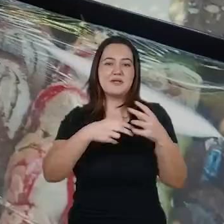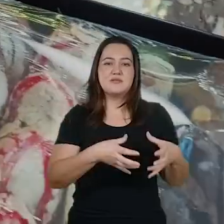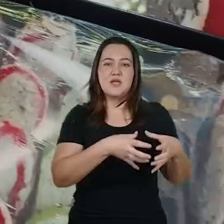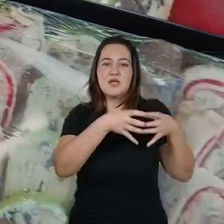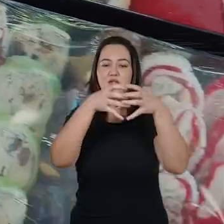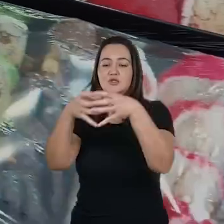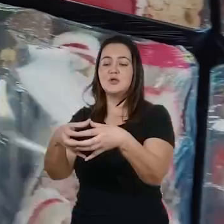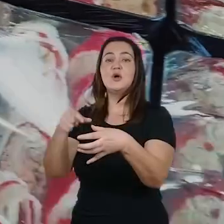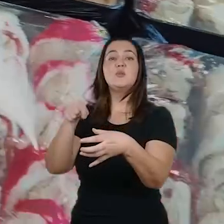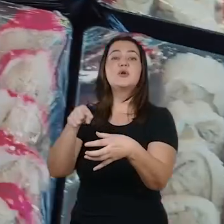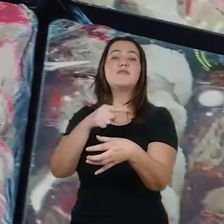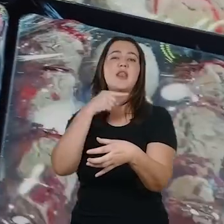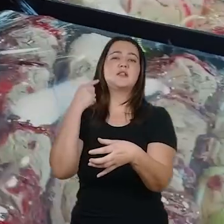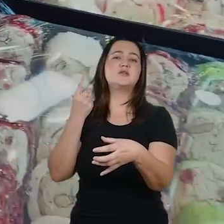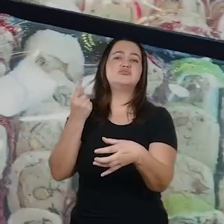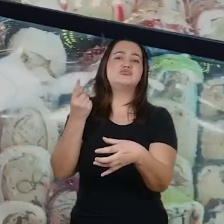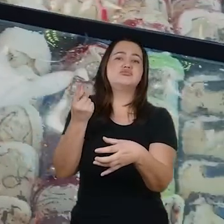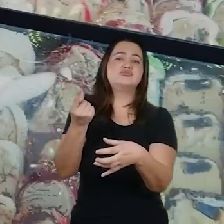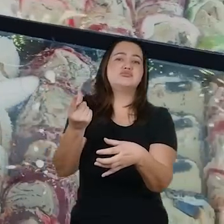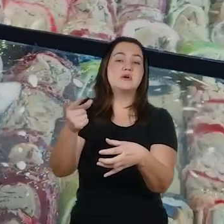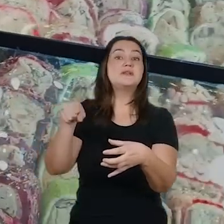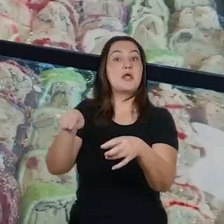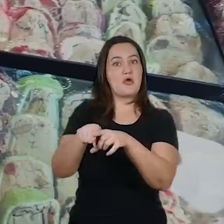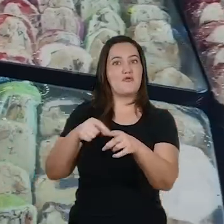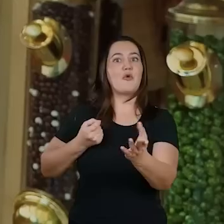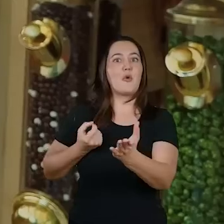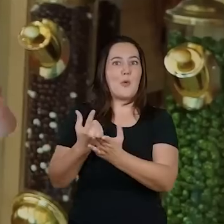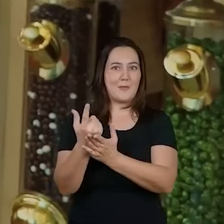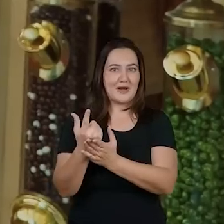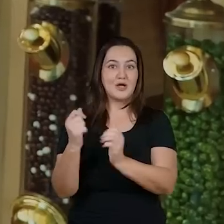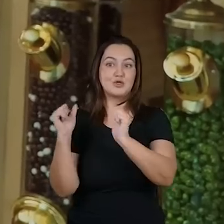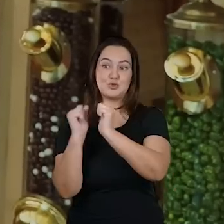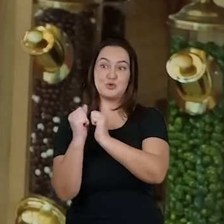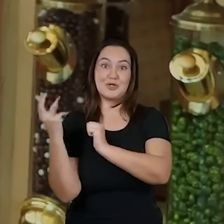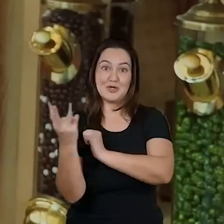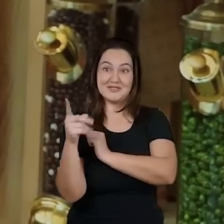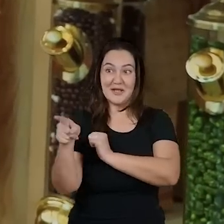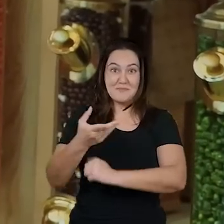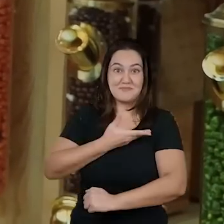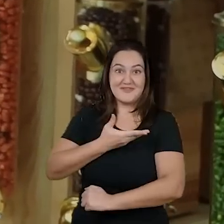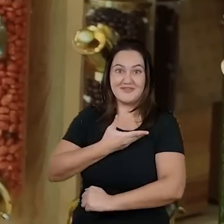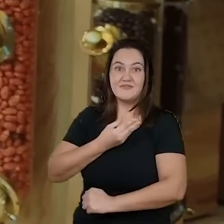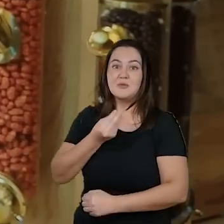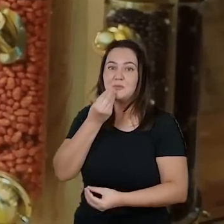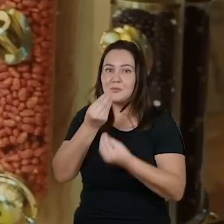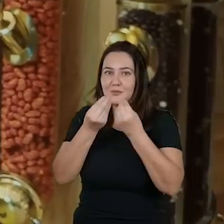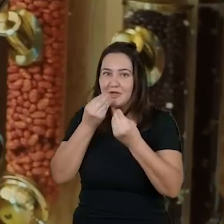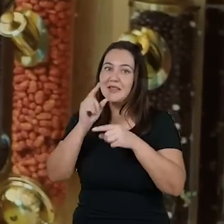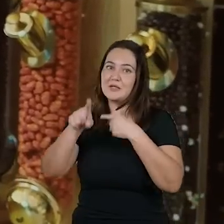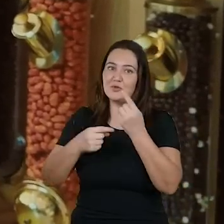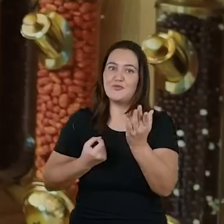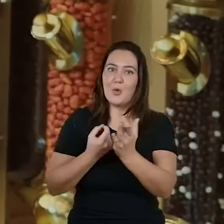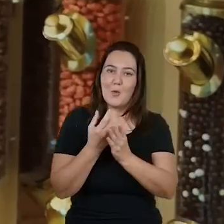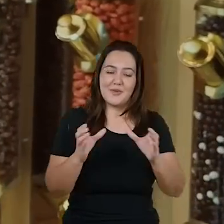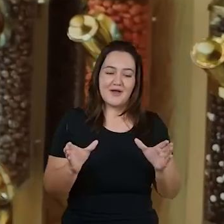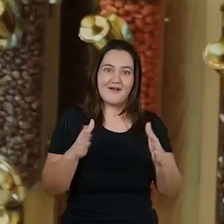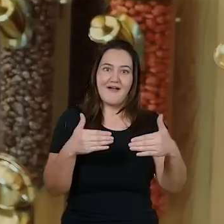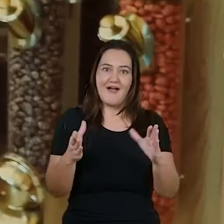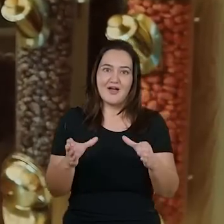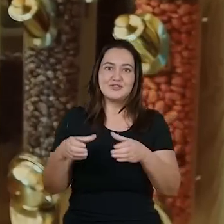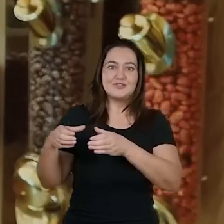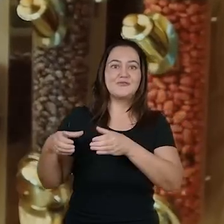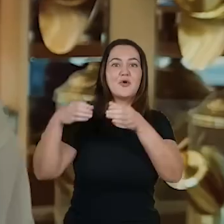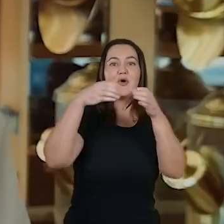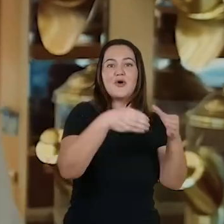ele dura mais tempo. E é exatamente isso que eu vou fazer agora. Vou experimentar aqui. Eu, a Letícia e a Andrícia vamos comer mais alguns e eu vou montar uma caixinha